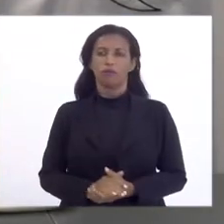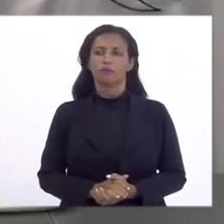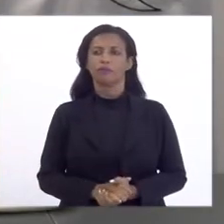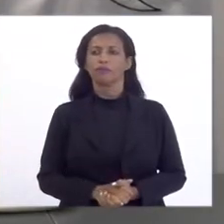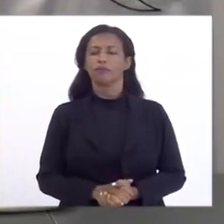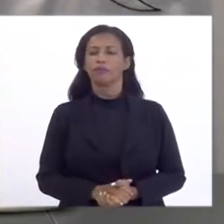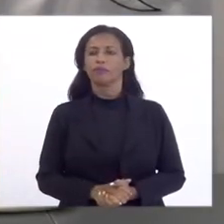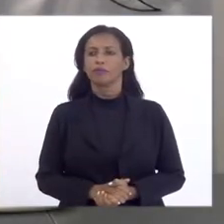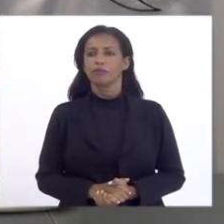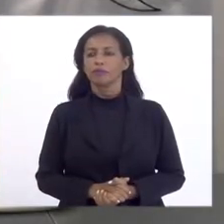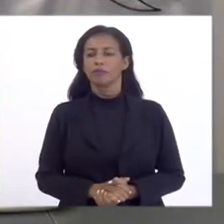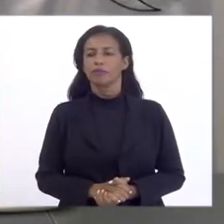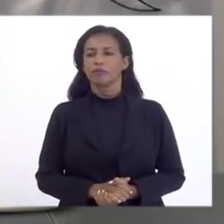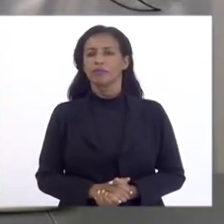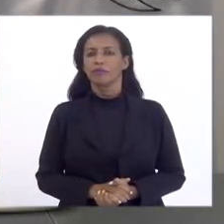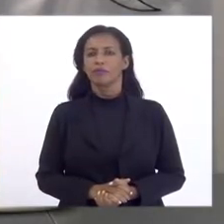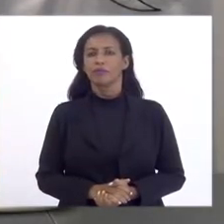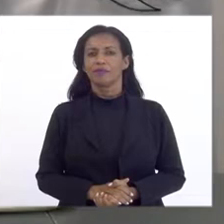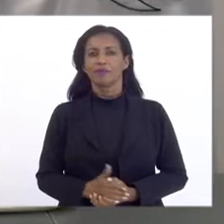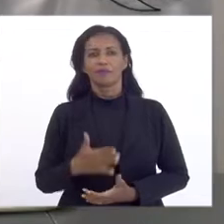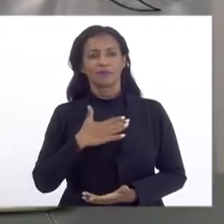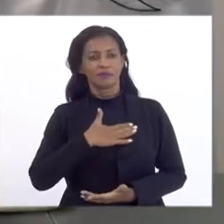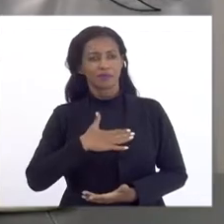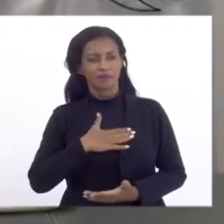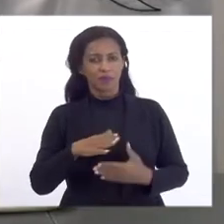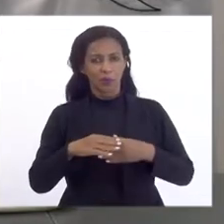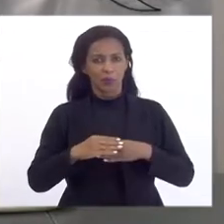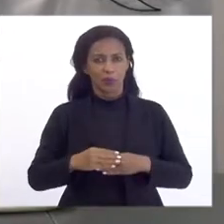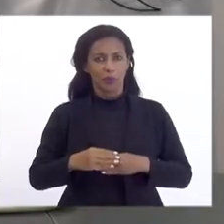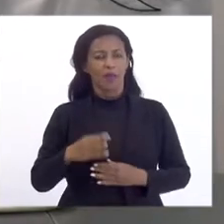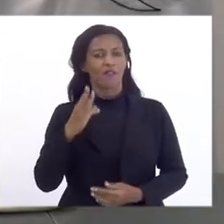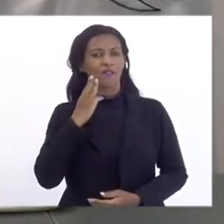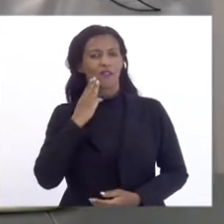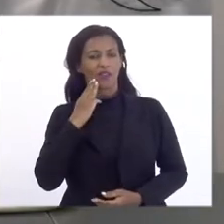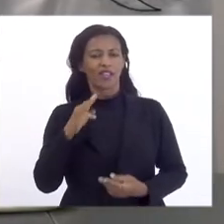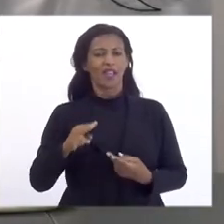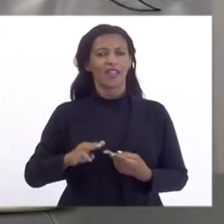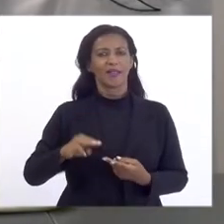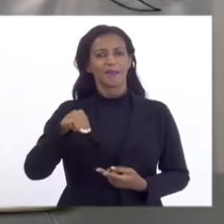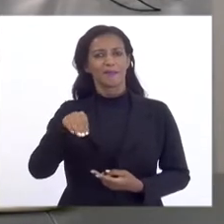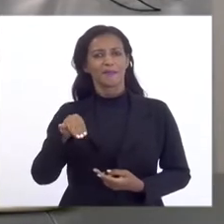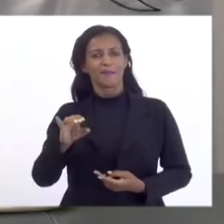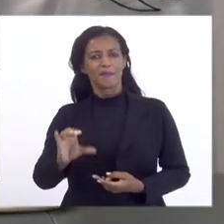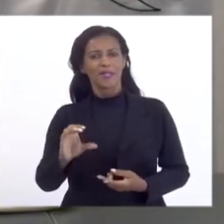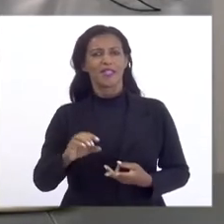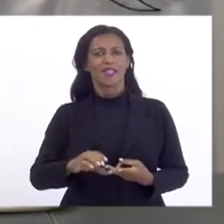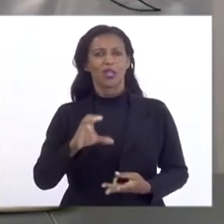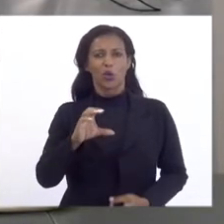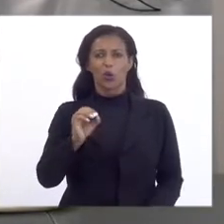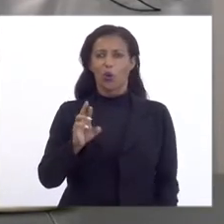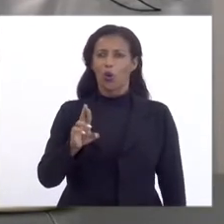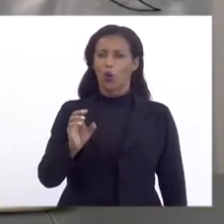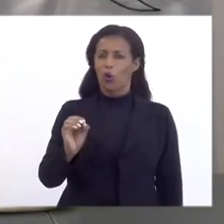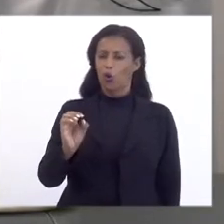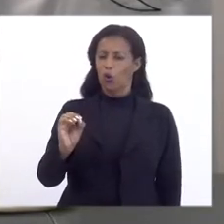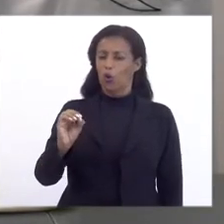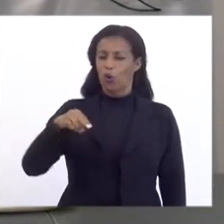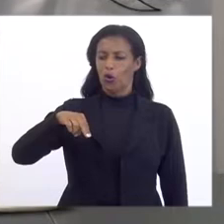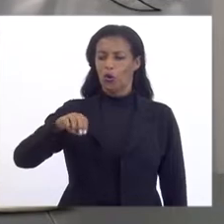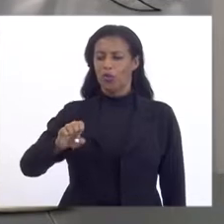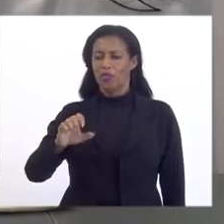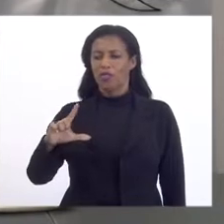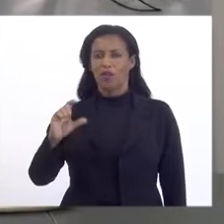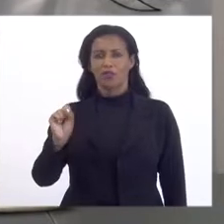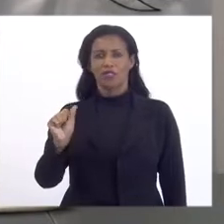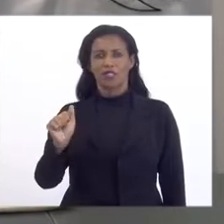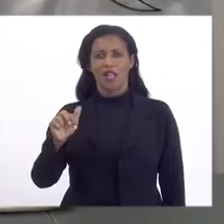Obrigada. Deixo saudar o deputado Luiz Paulo, deputado Mink, Mônica, deputado Valdec, nosso querido coronel predileto, deputado